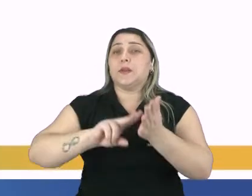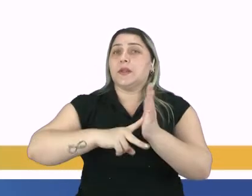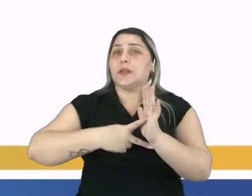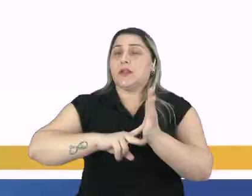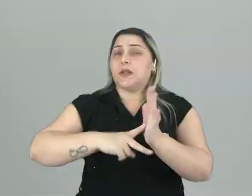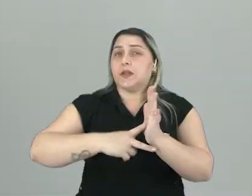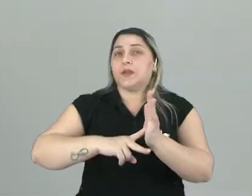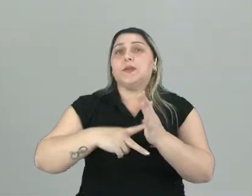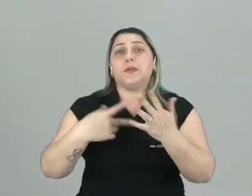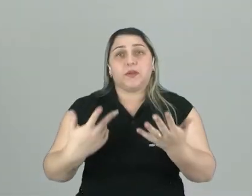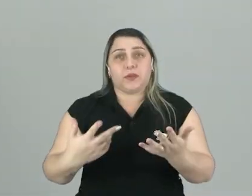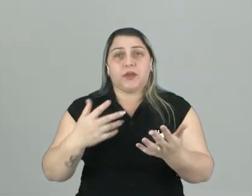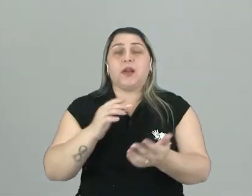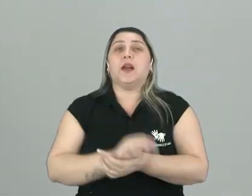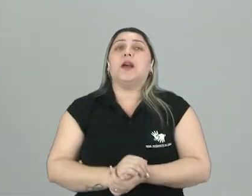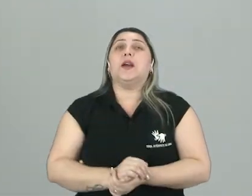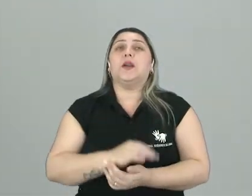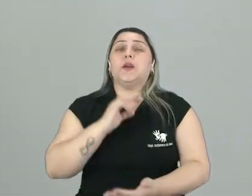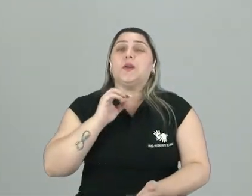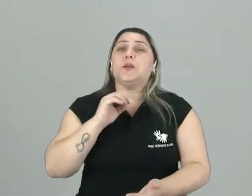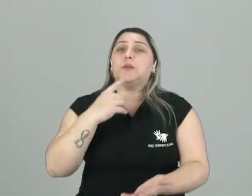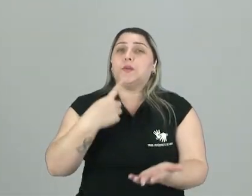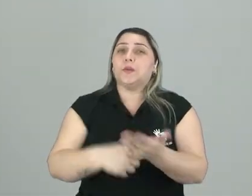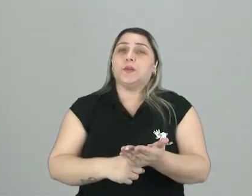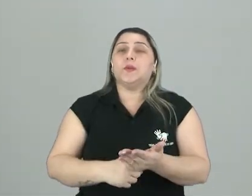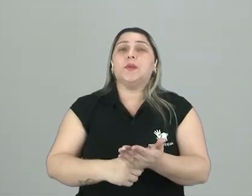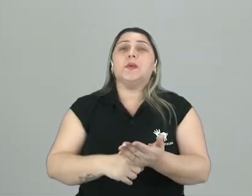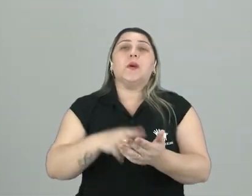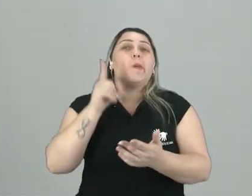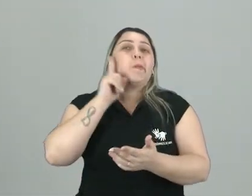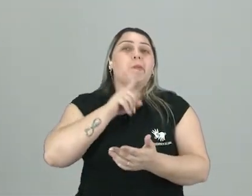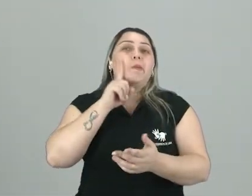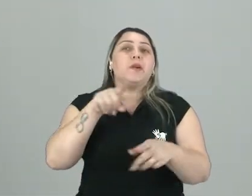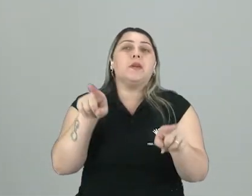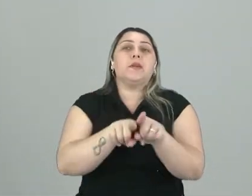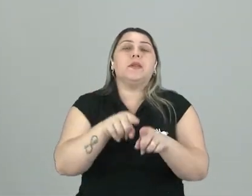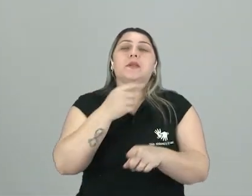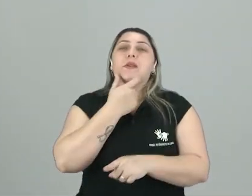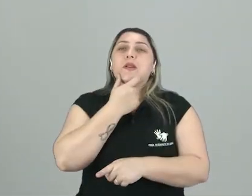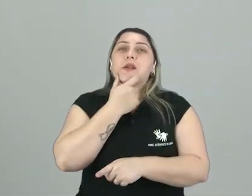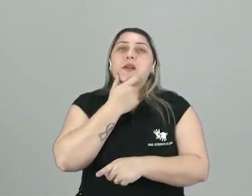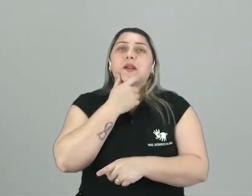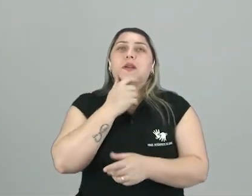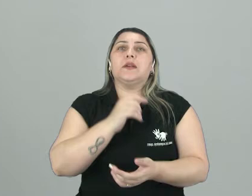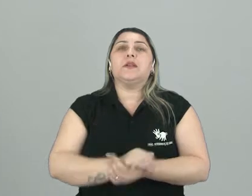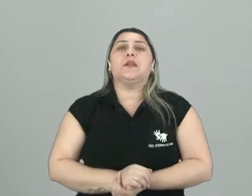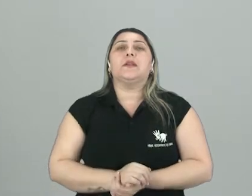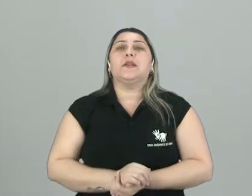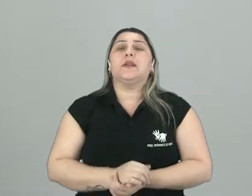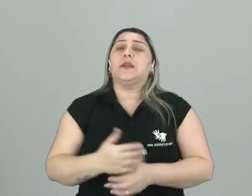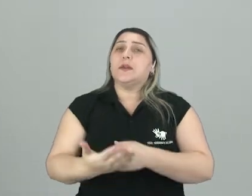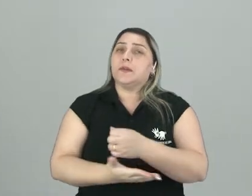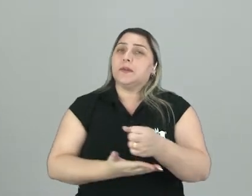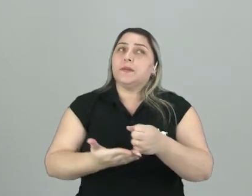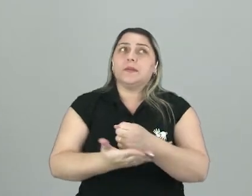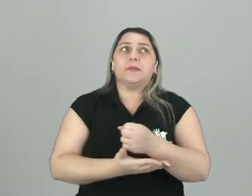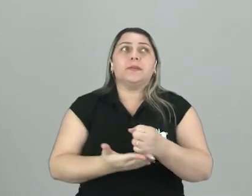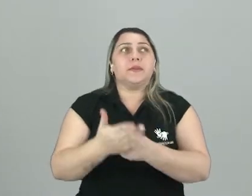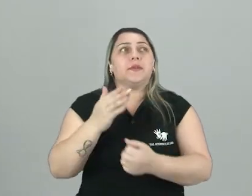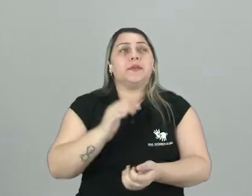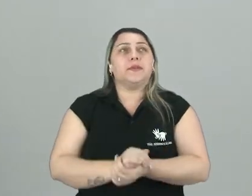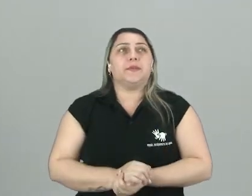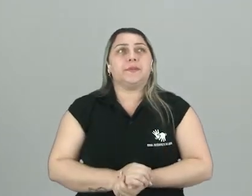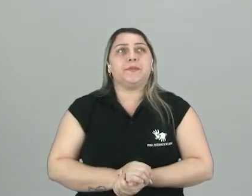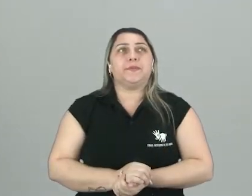uma espécie de sindicato firmado por americanos e também ingleses, que basicamente